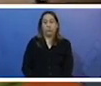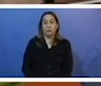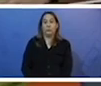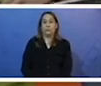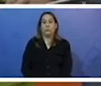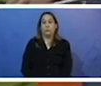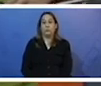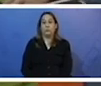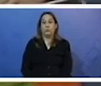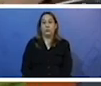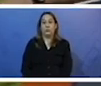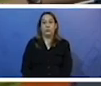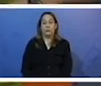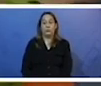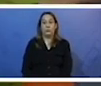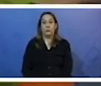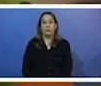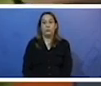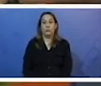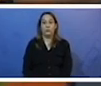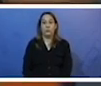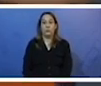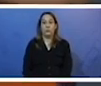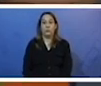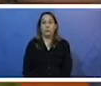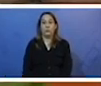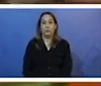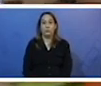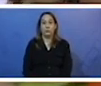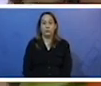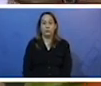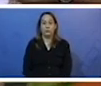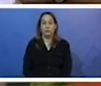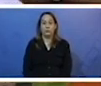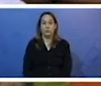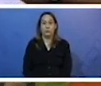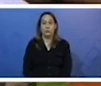na sílaba mais fraca da palavra.